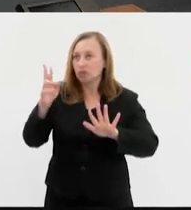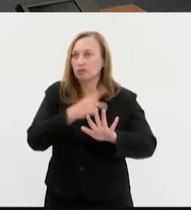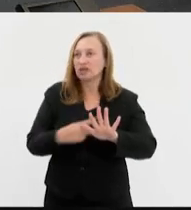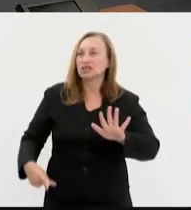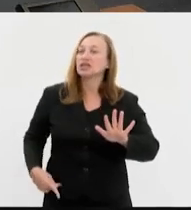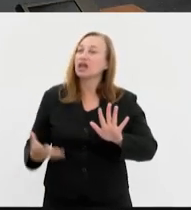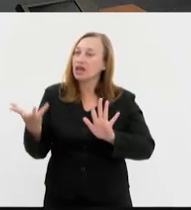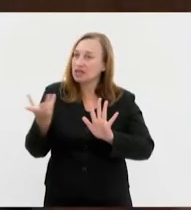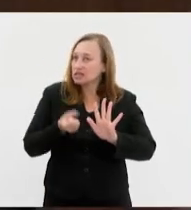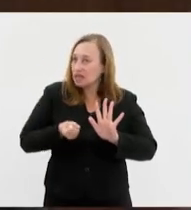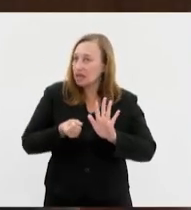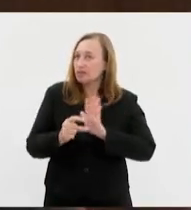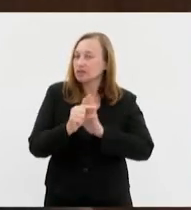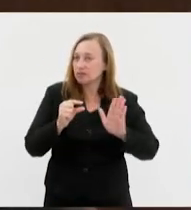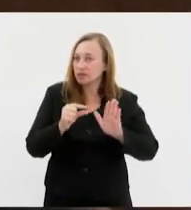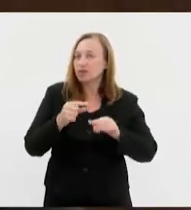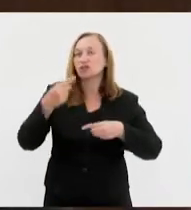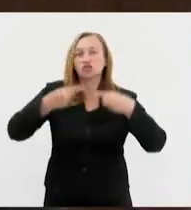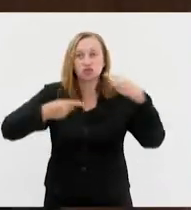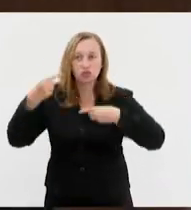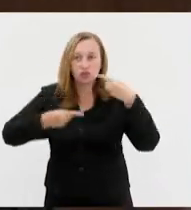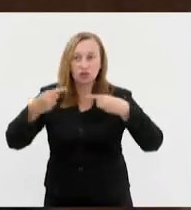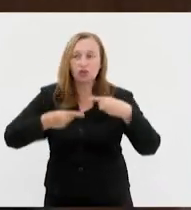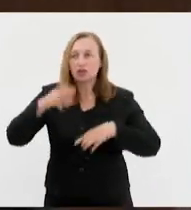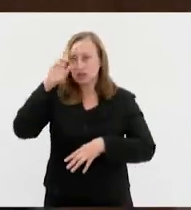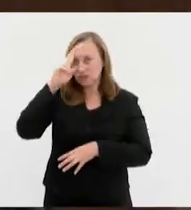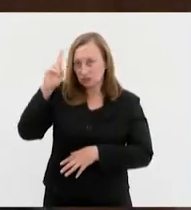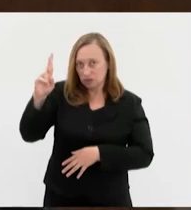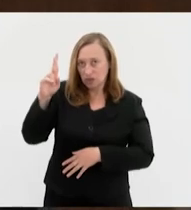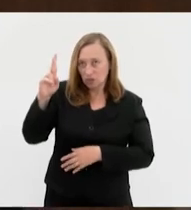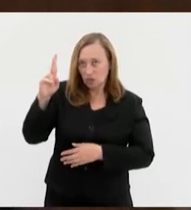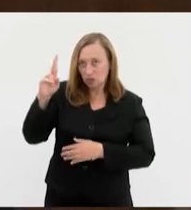emendas, faz a discussão. Se Vossa Excelência